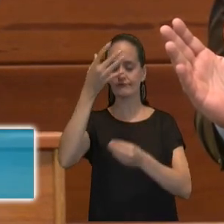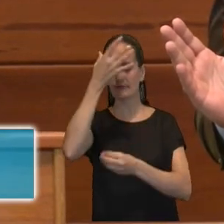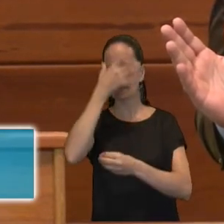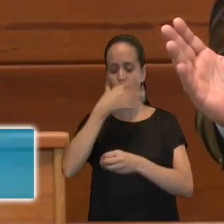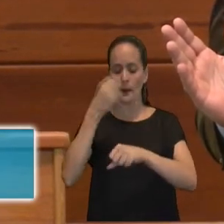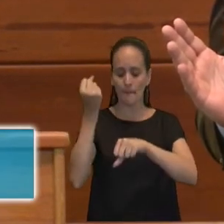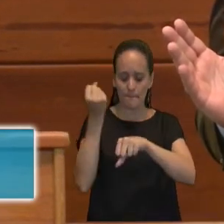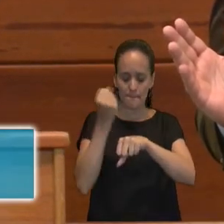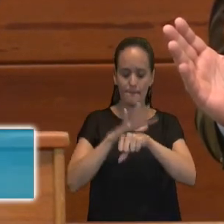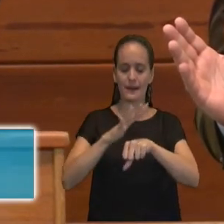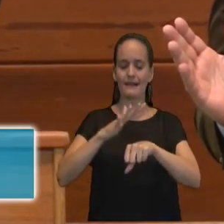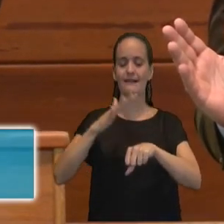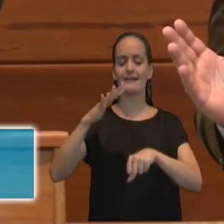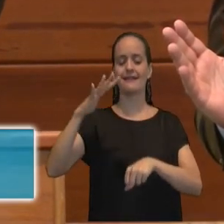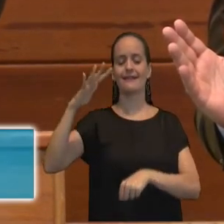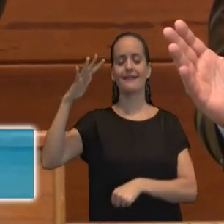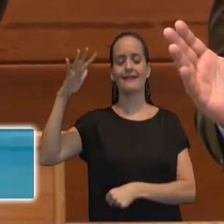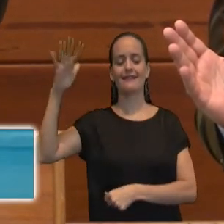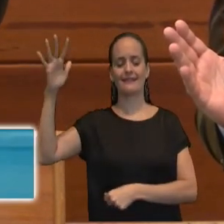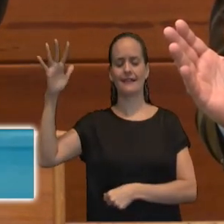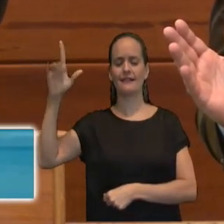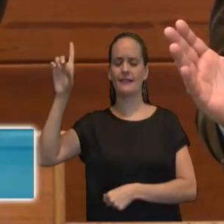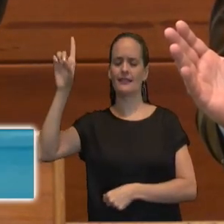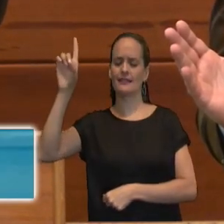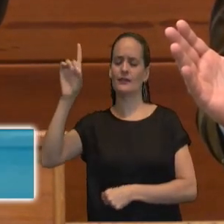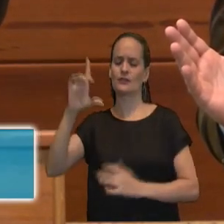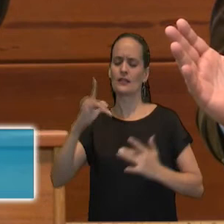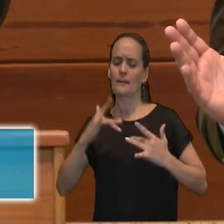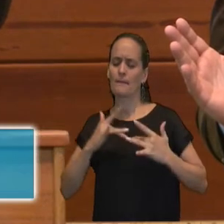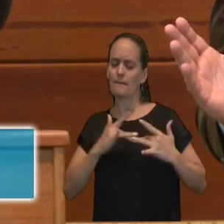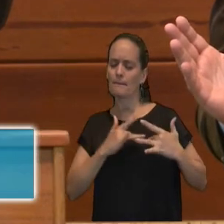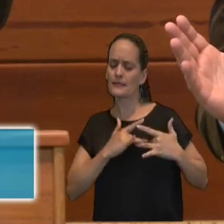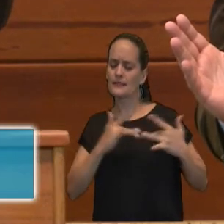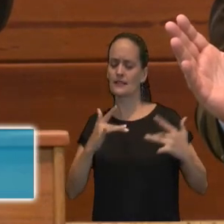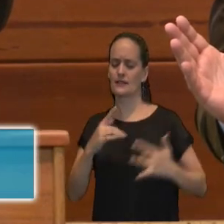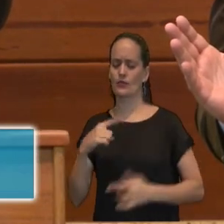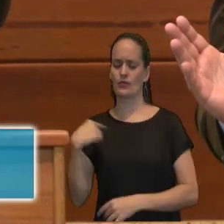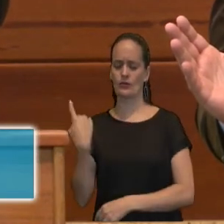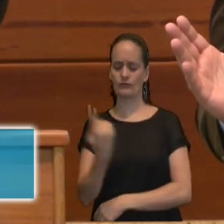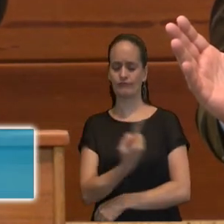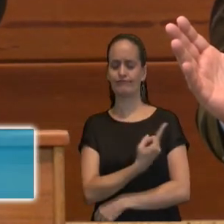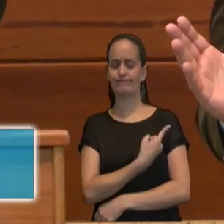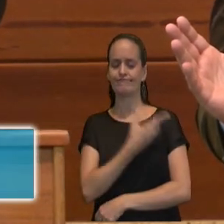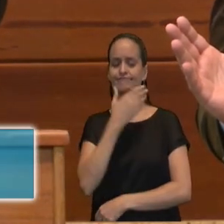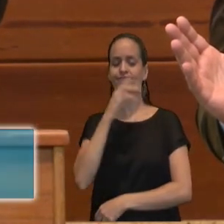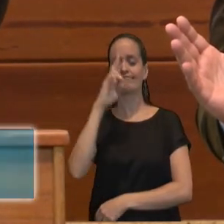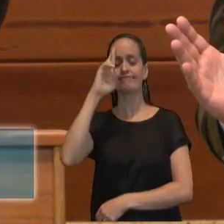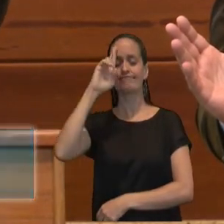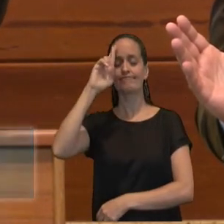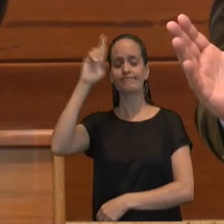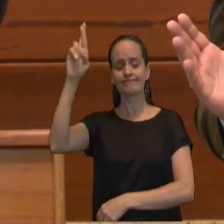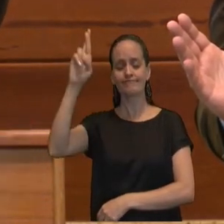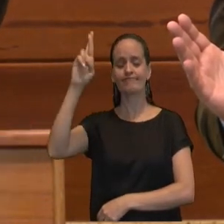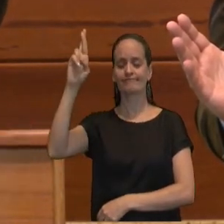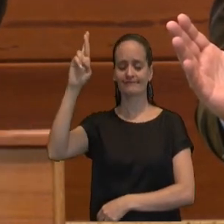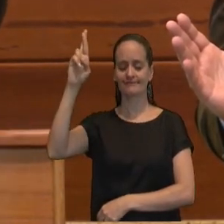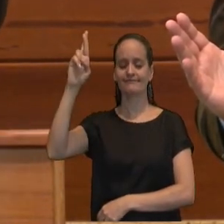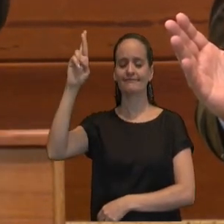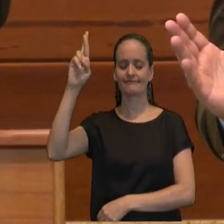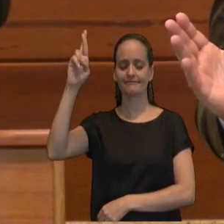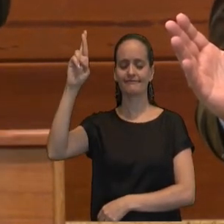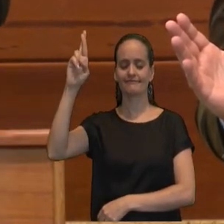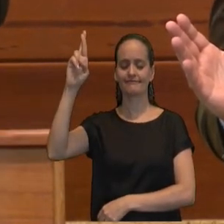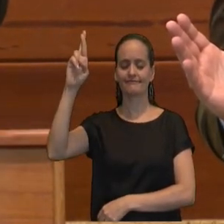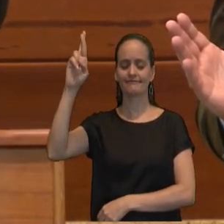sobre nós e tenha misericórdia de nós. Que o Senhor sobre nós, sobre